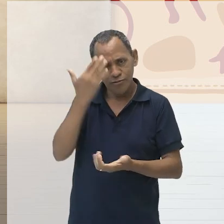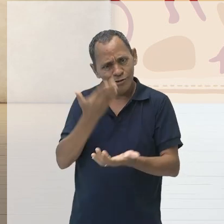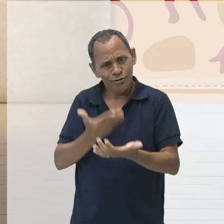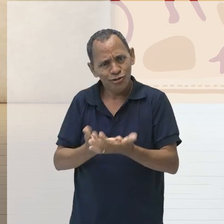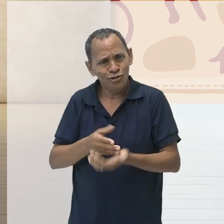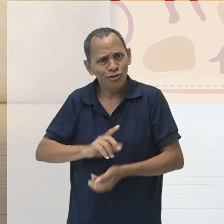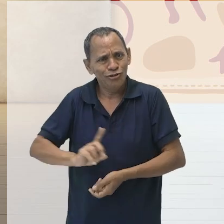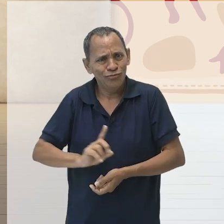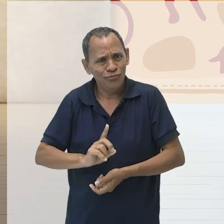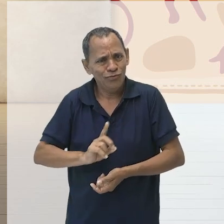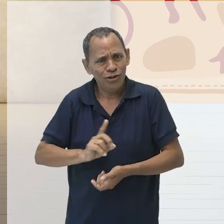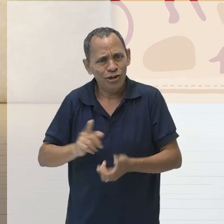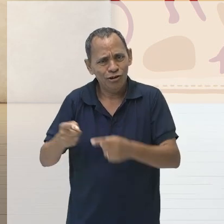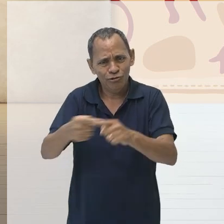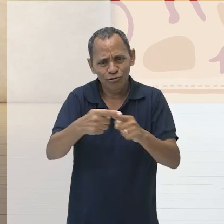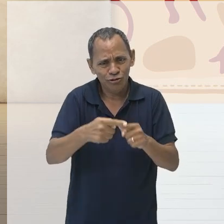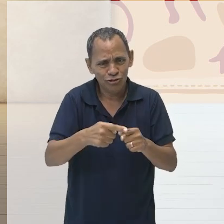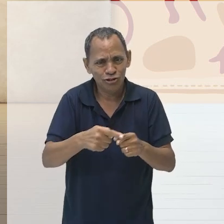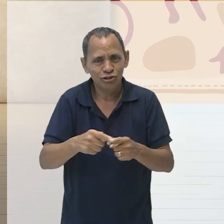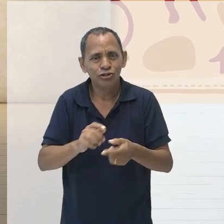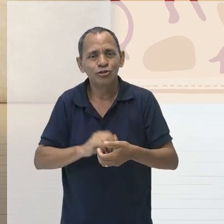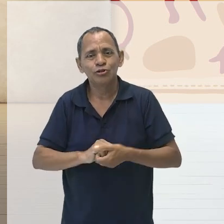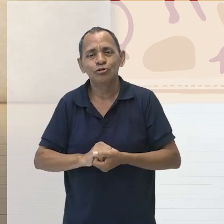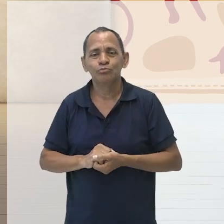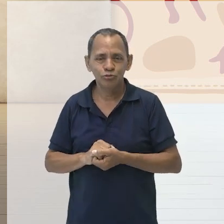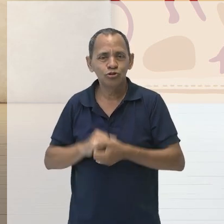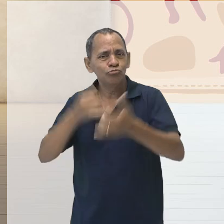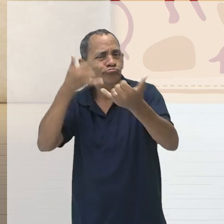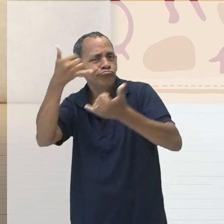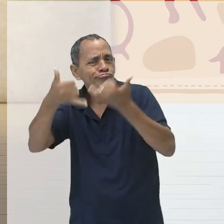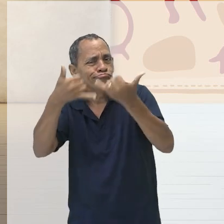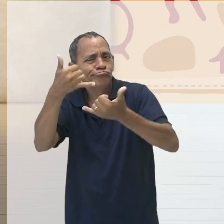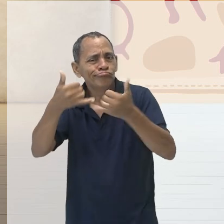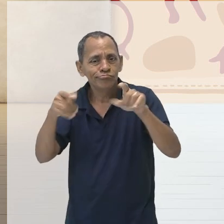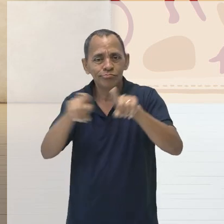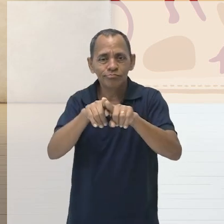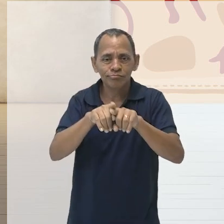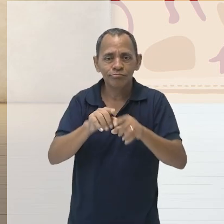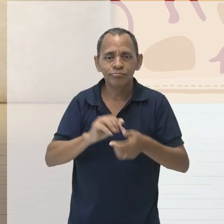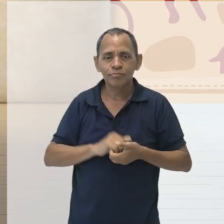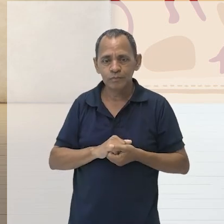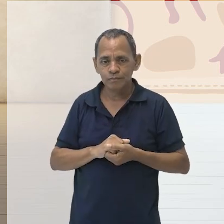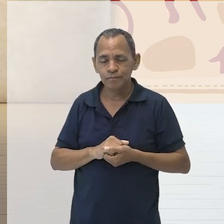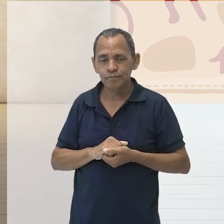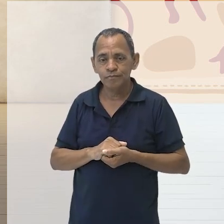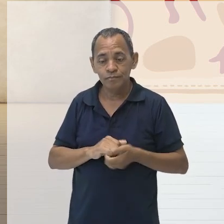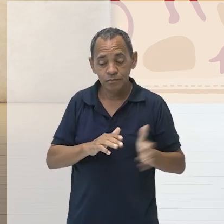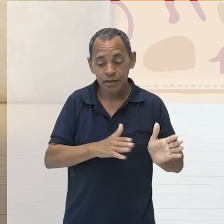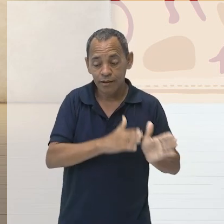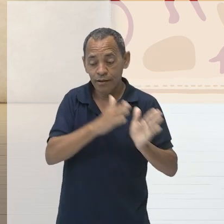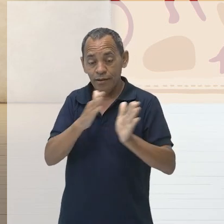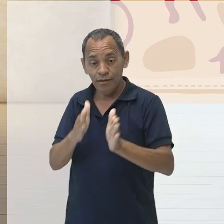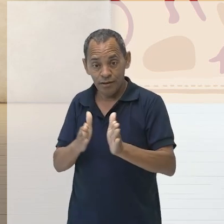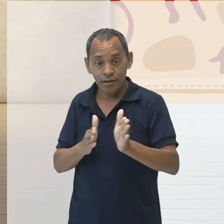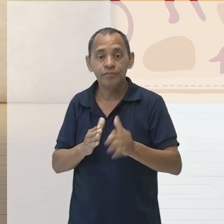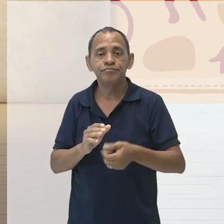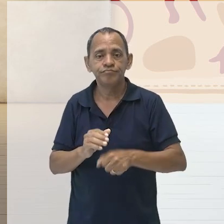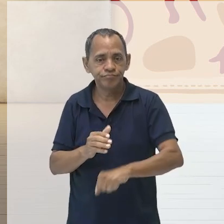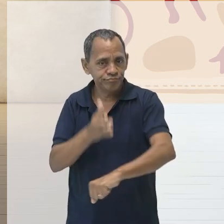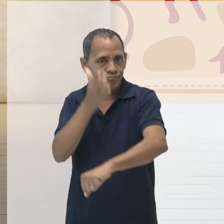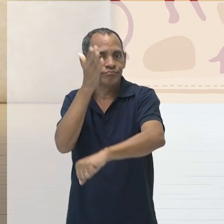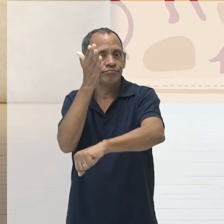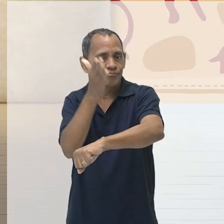pouco mais na história, a gente sai de Roma e chega lá na Idade Média, nas lutas